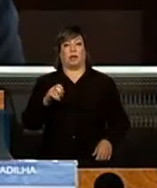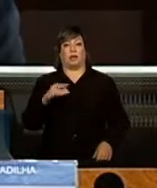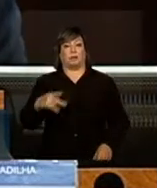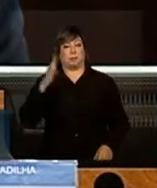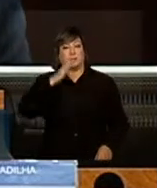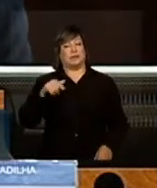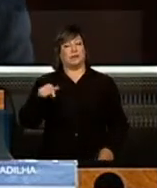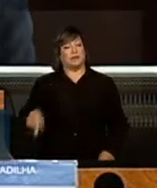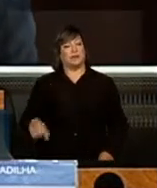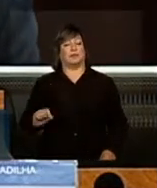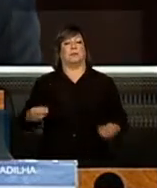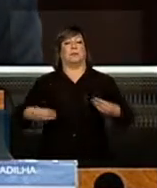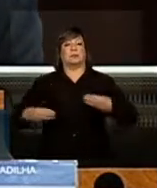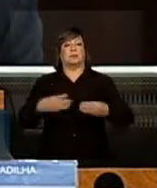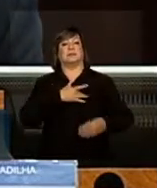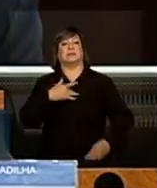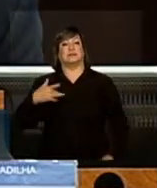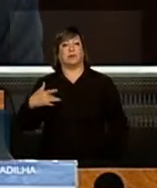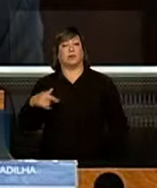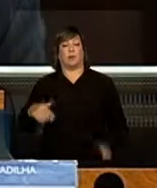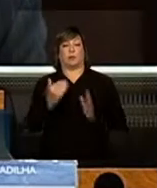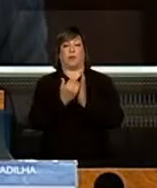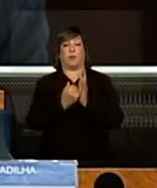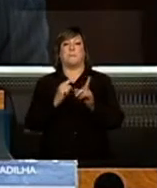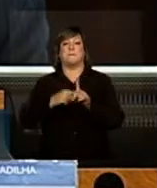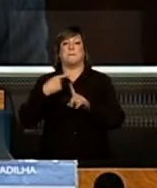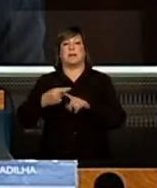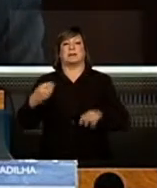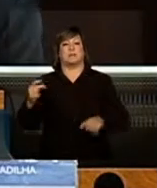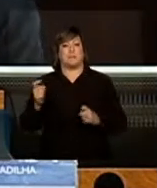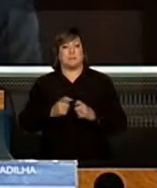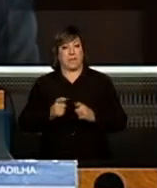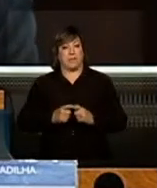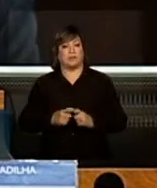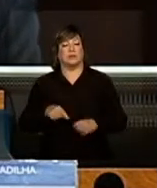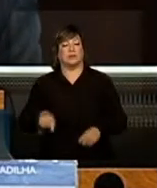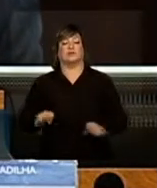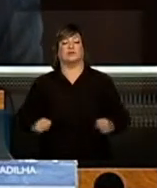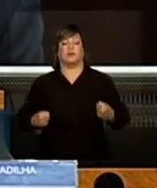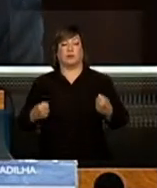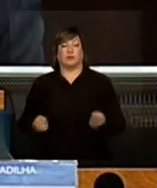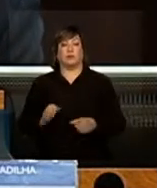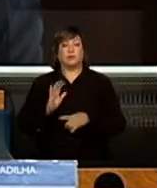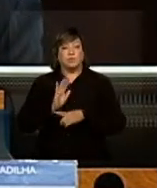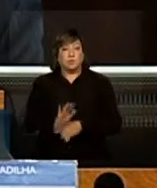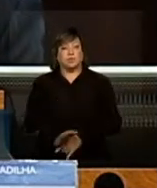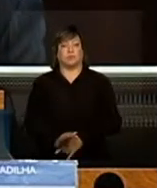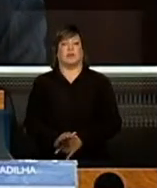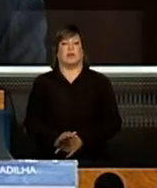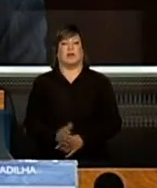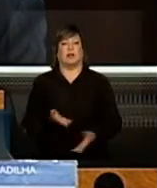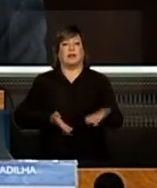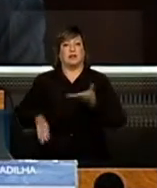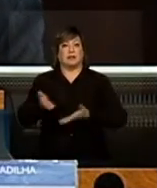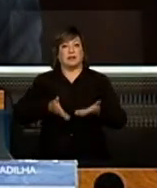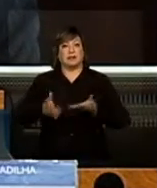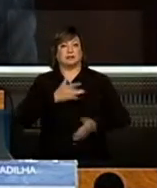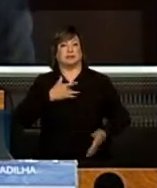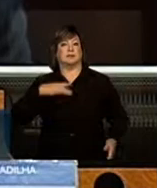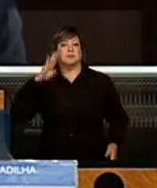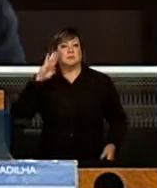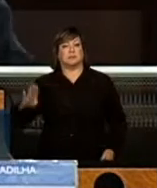move o Ministério da Saúde no programa Mais Médicos e é o que move nosso esforço para fortalecer a atenção primária em